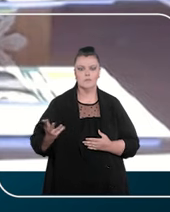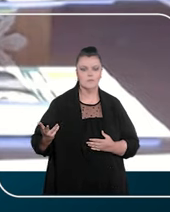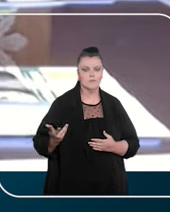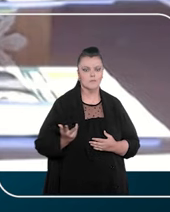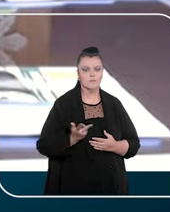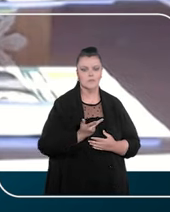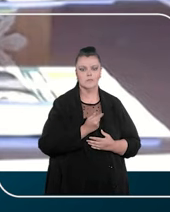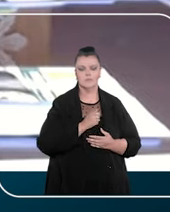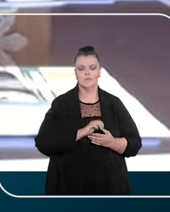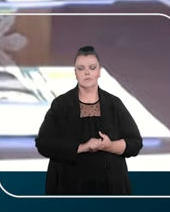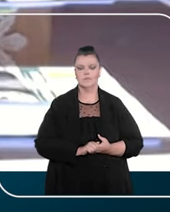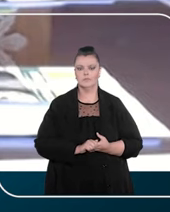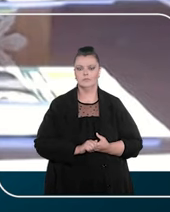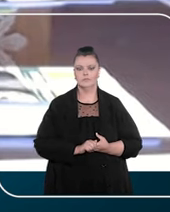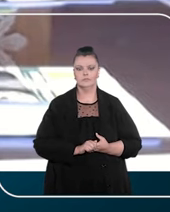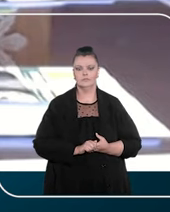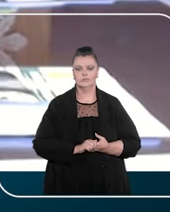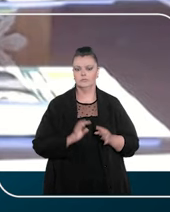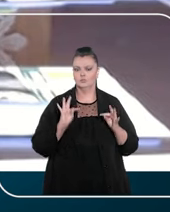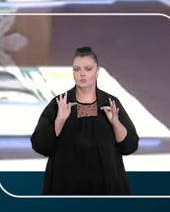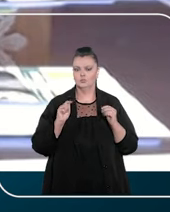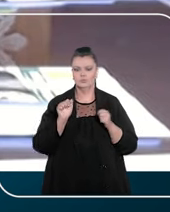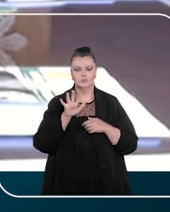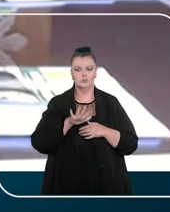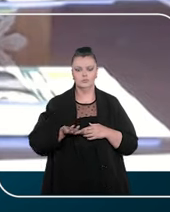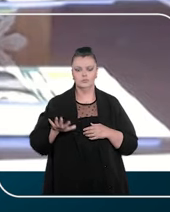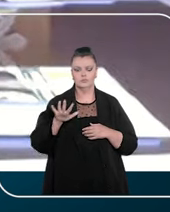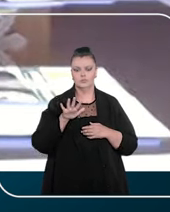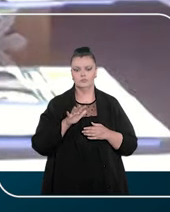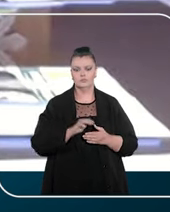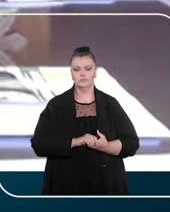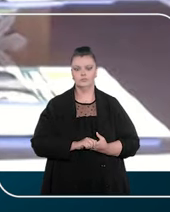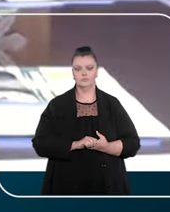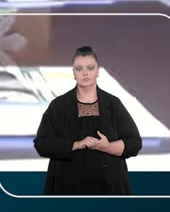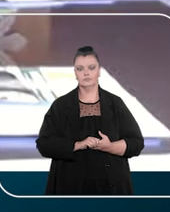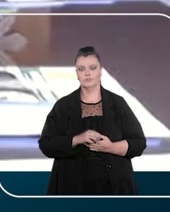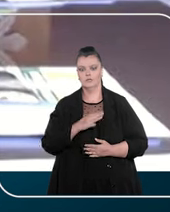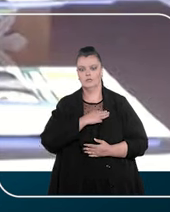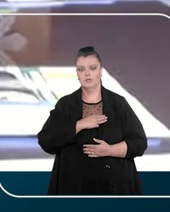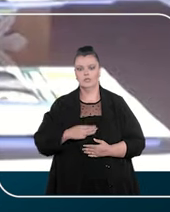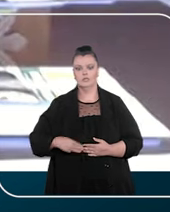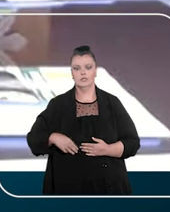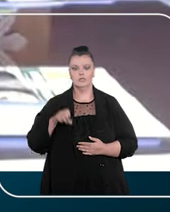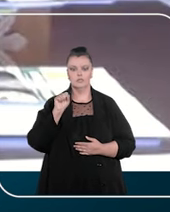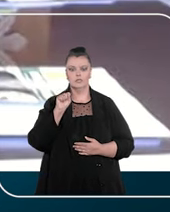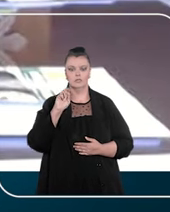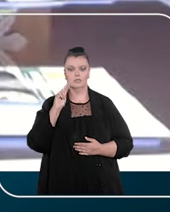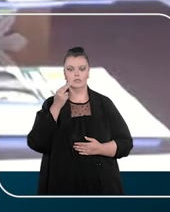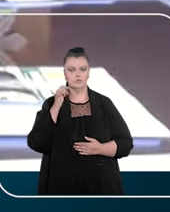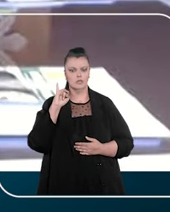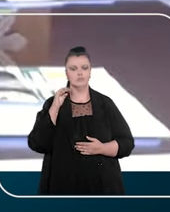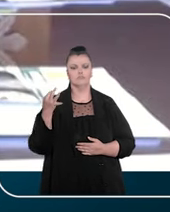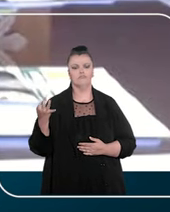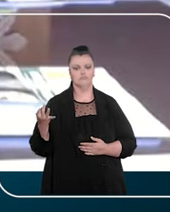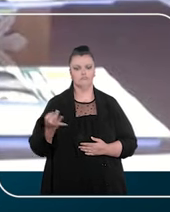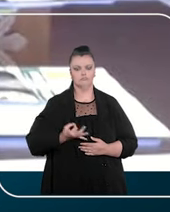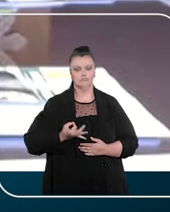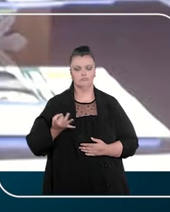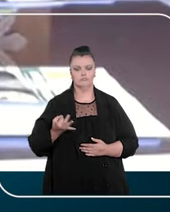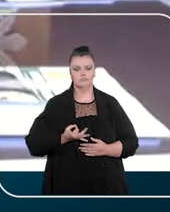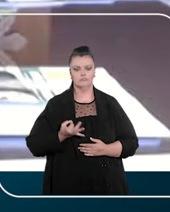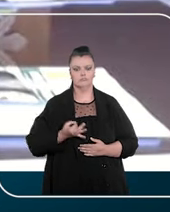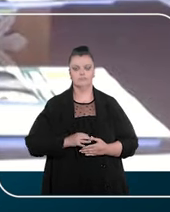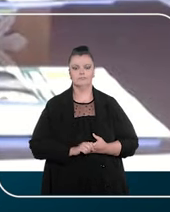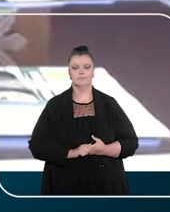de maravilhosos para todos. Acho que o ministro Rogério Schietti lembrou com perfeição, e eu peguei